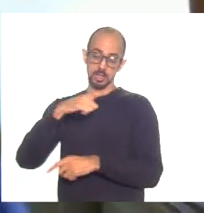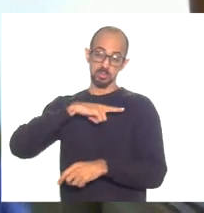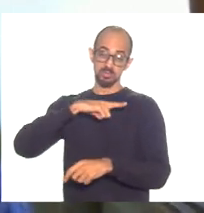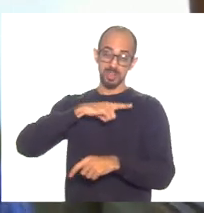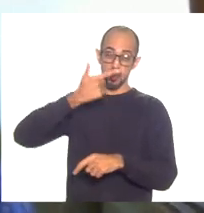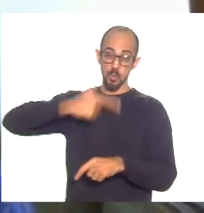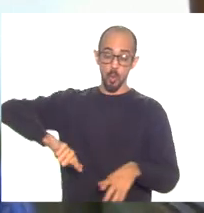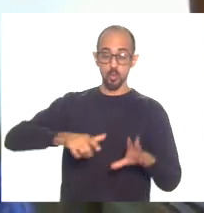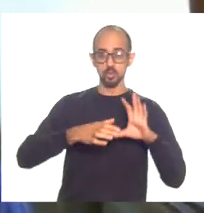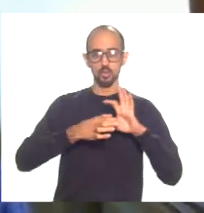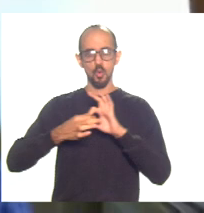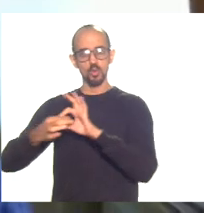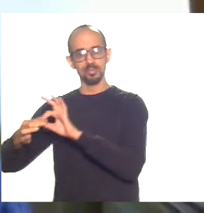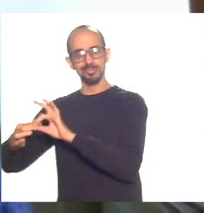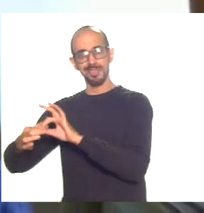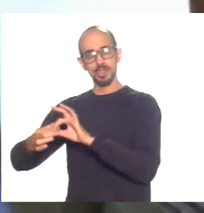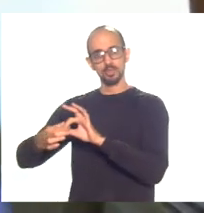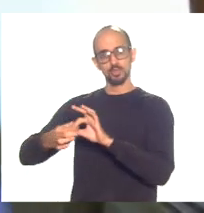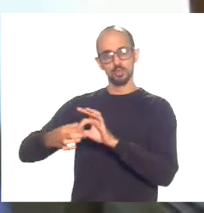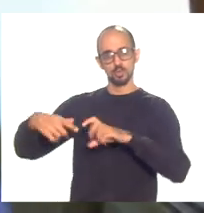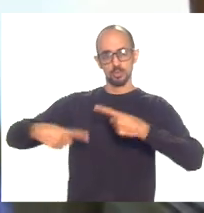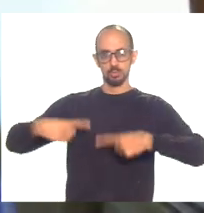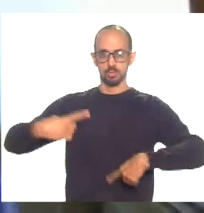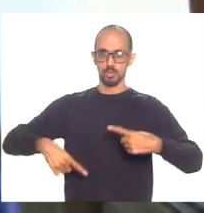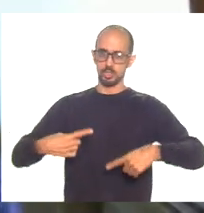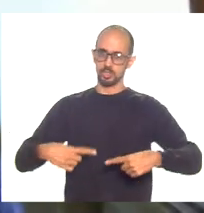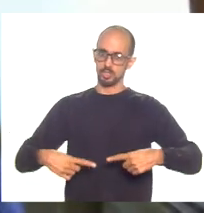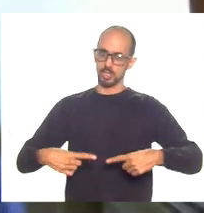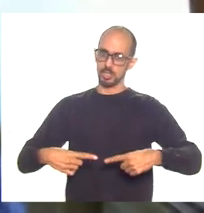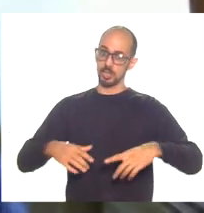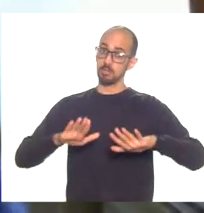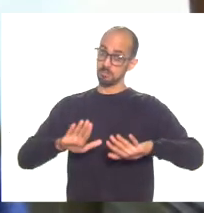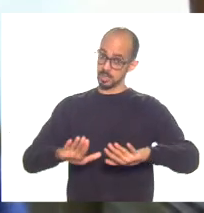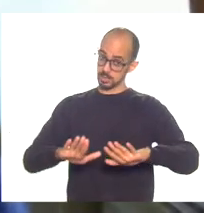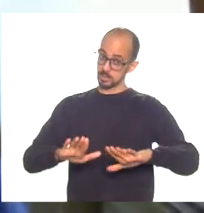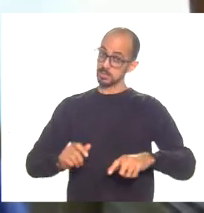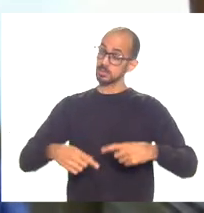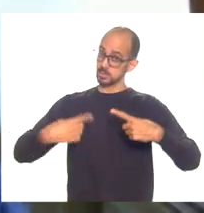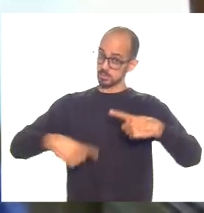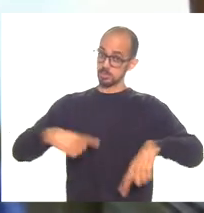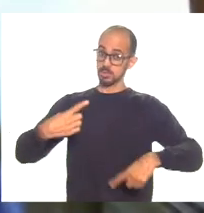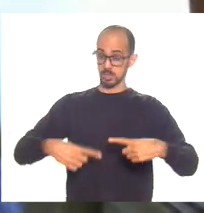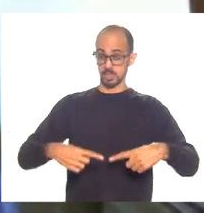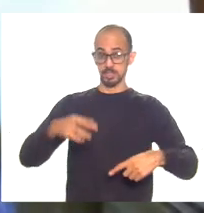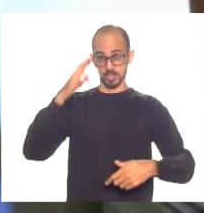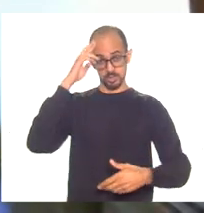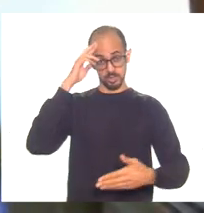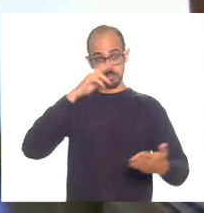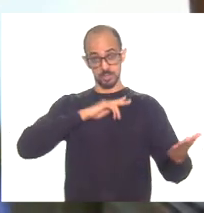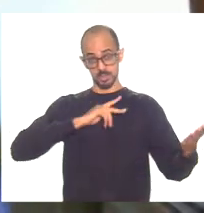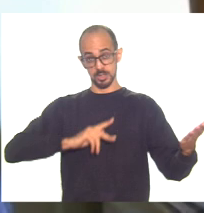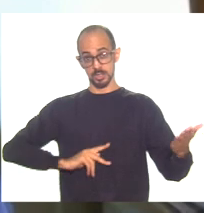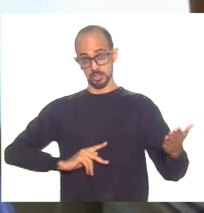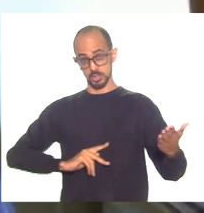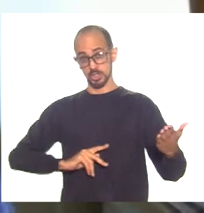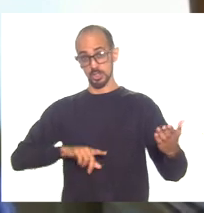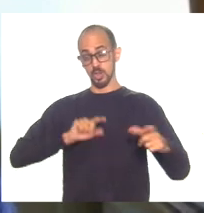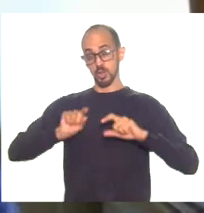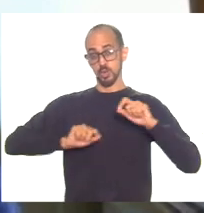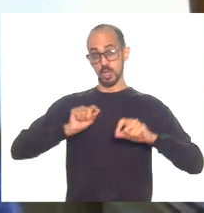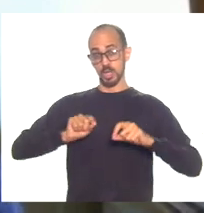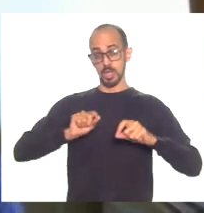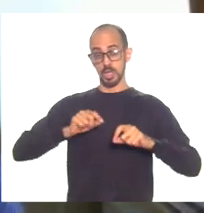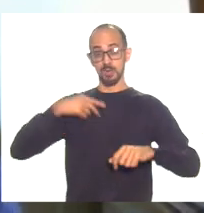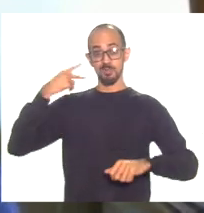campo político. E no campo político, senhora presidente, eu acho que o